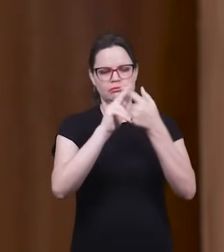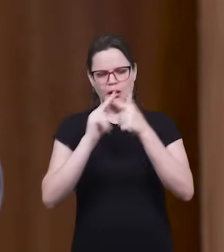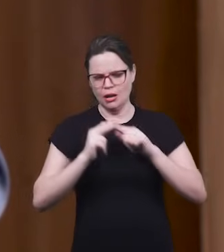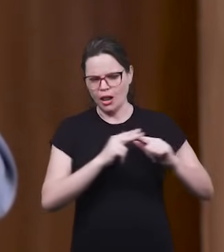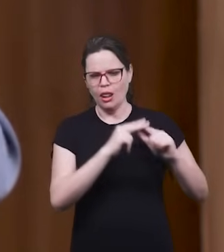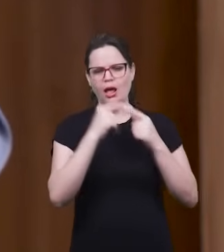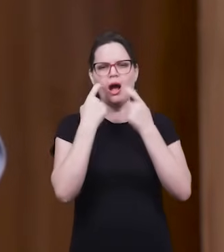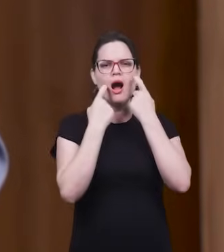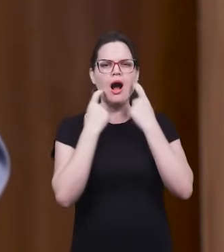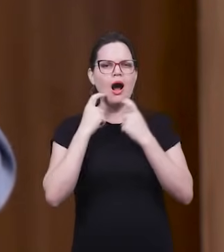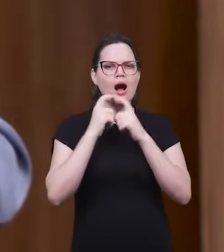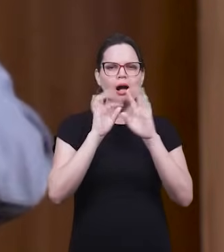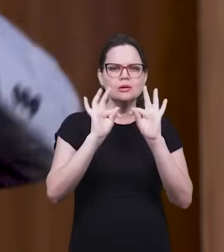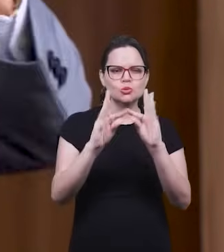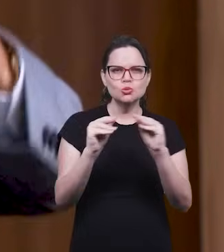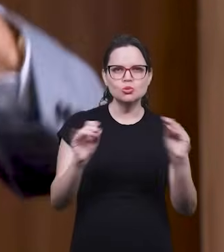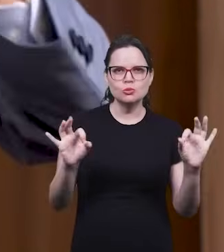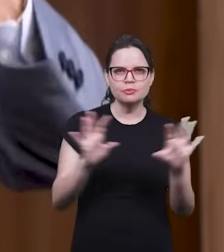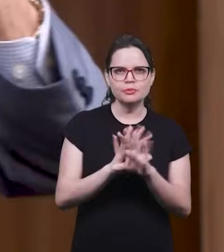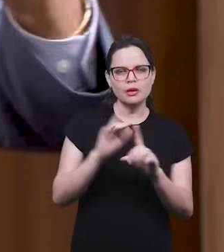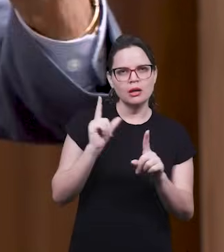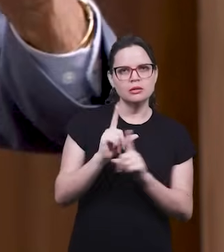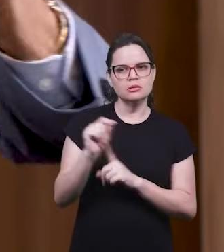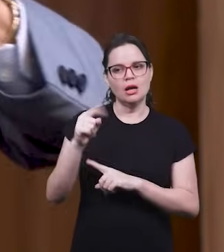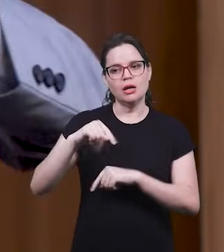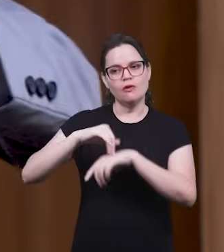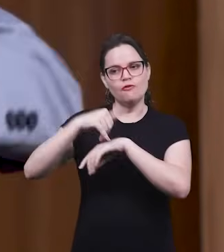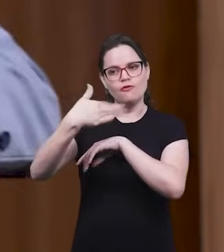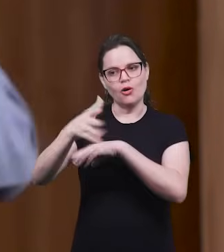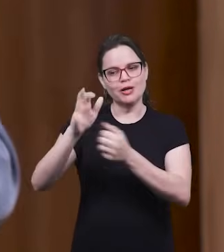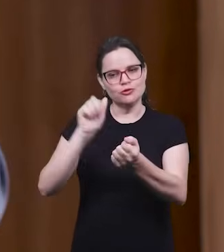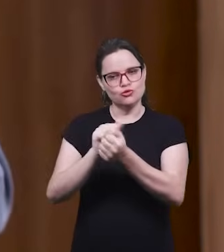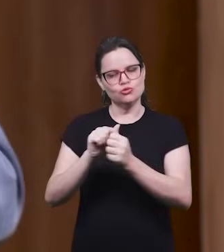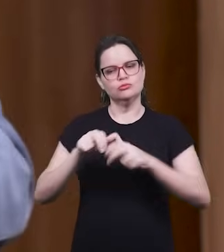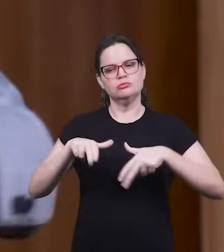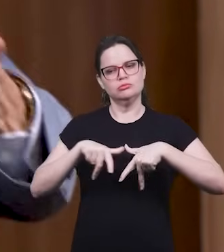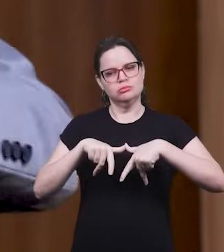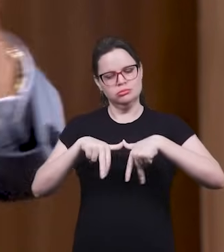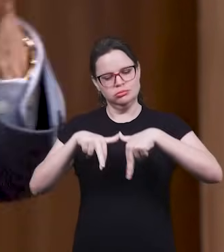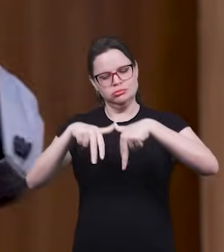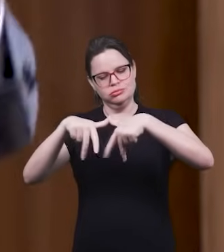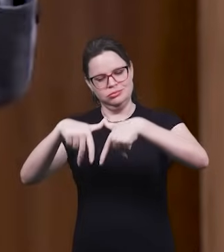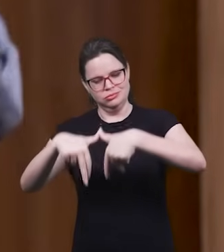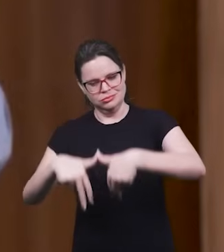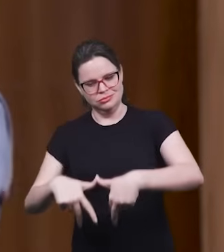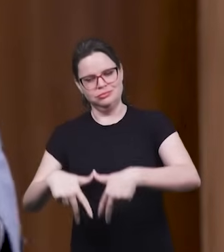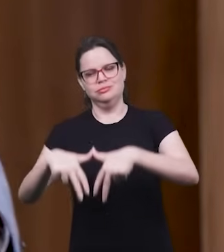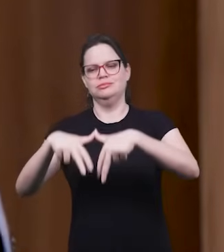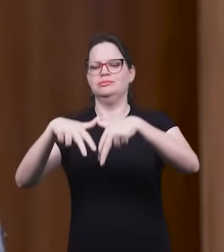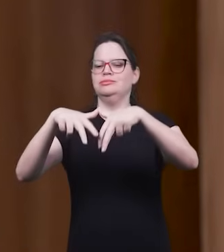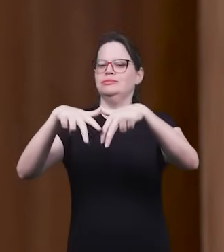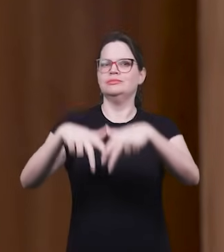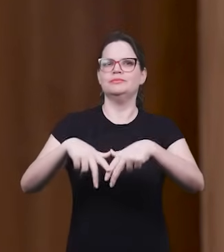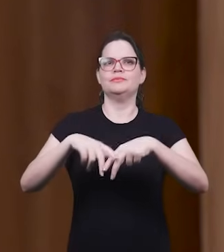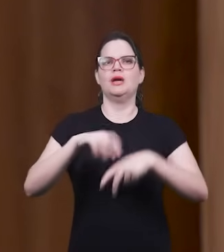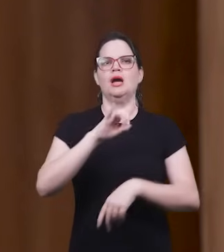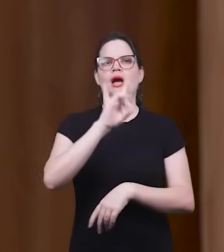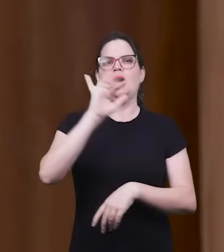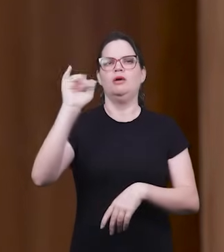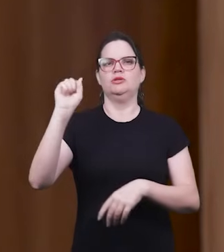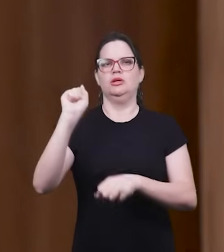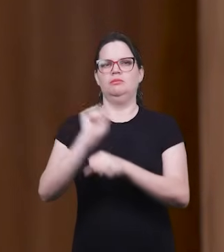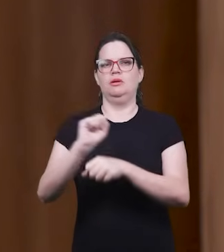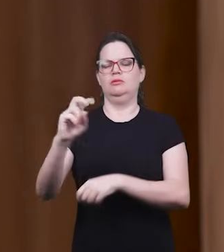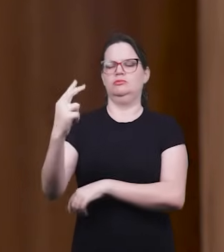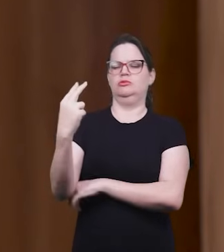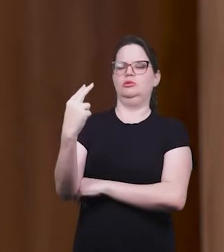eu saía do consultório ali, ia lá fora com ele, porque descia, eu tinha um degrau, descia. Aí um dia ele parou, ficou